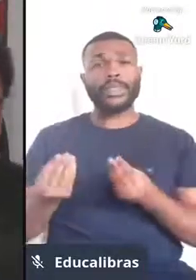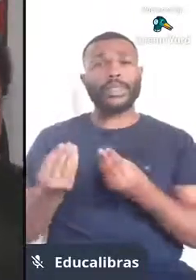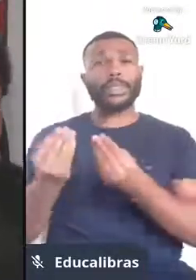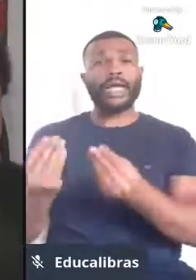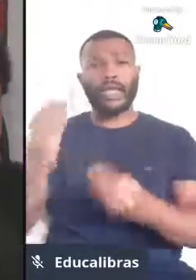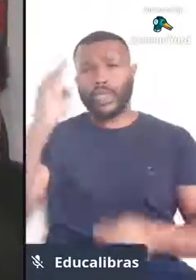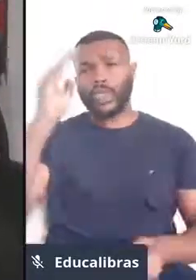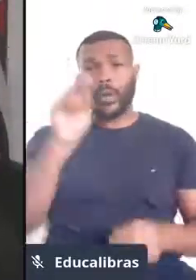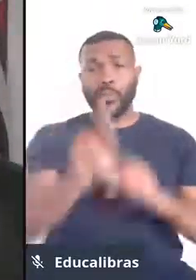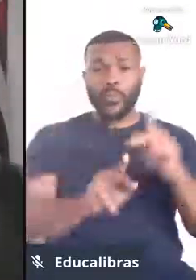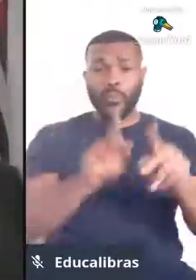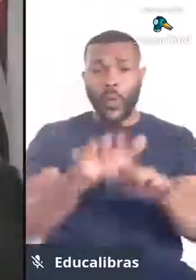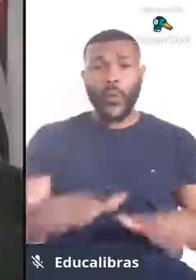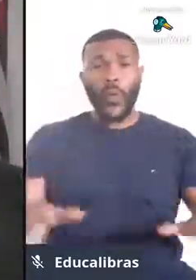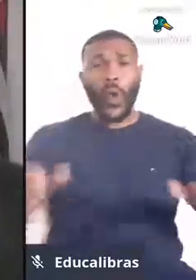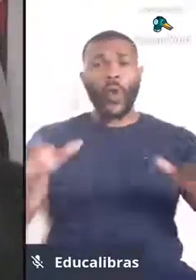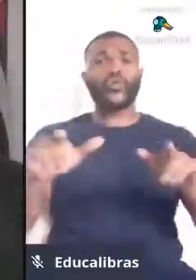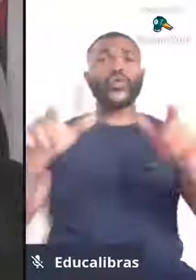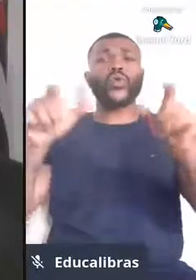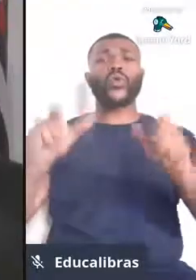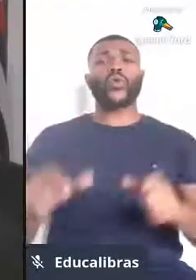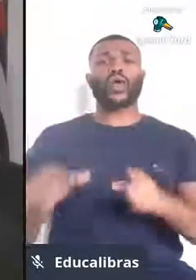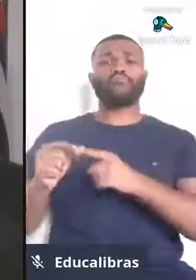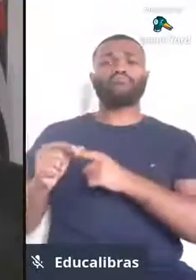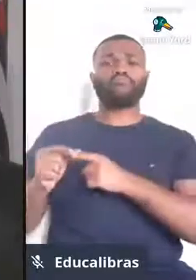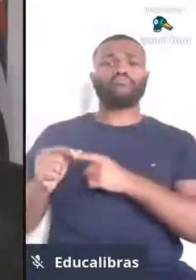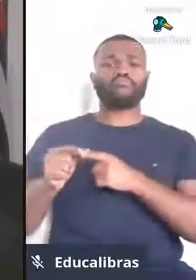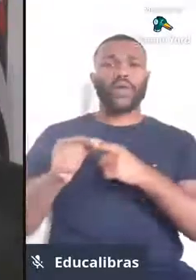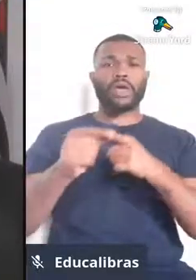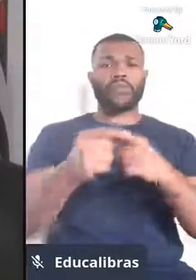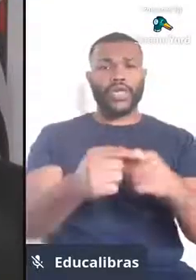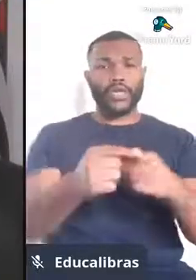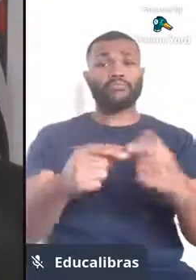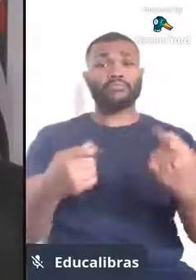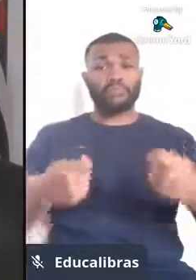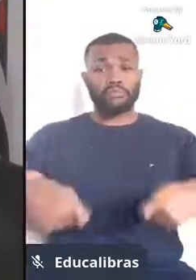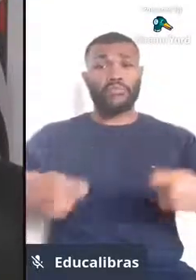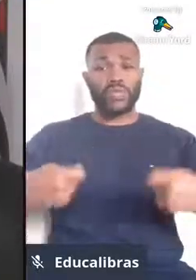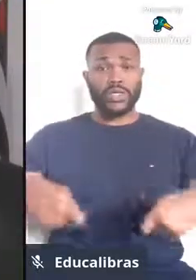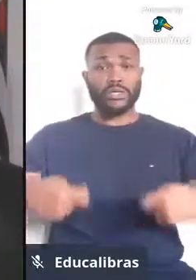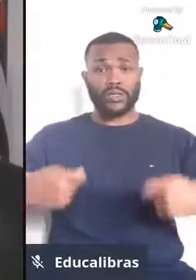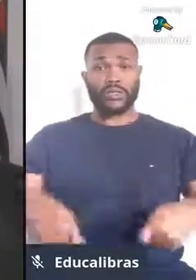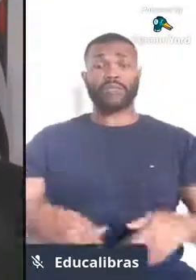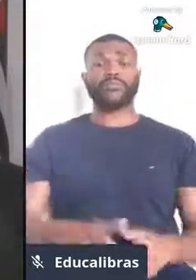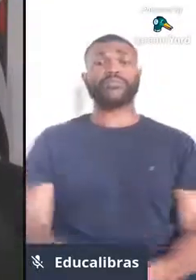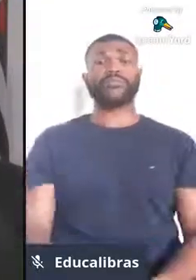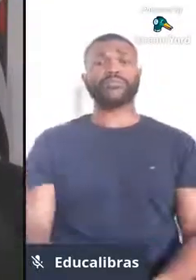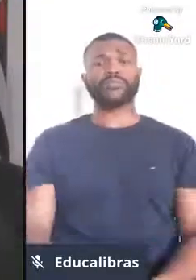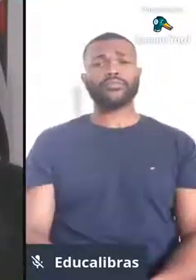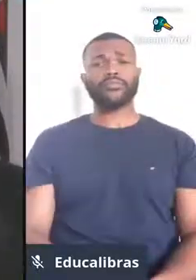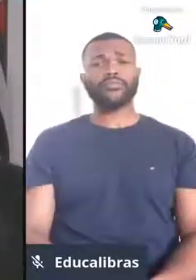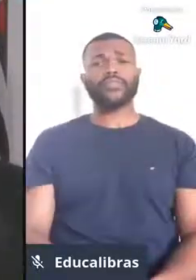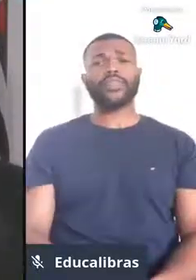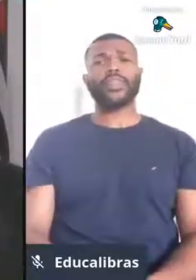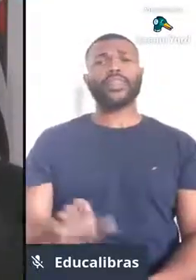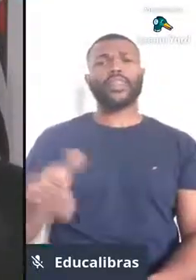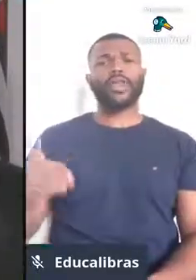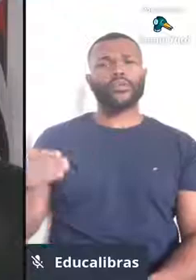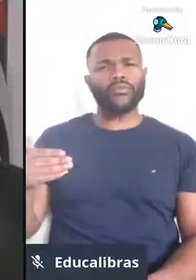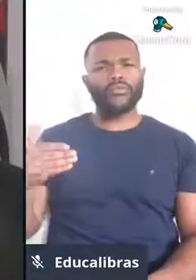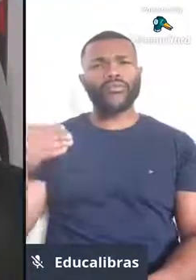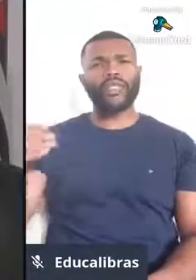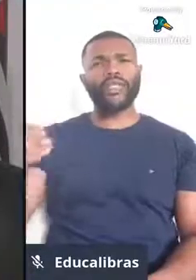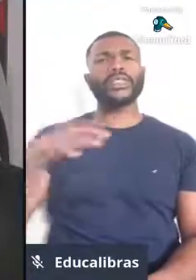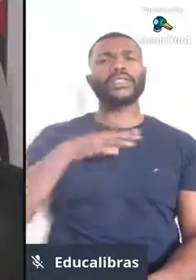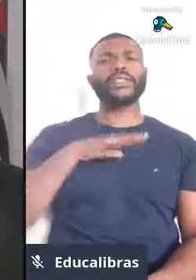nas comunidades que estão precisando. E aí a outra frente que a gente tem é a Cidade Solidária,